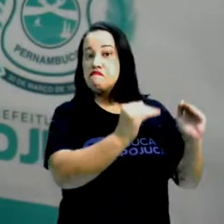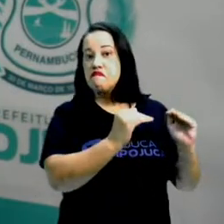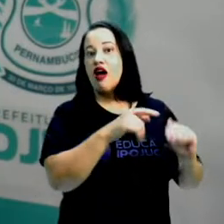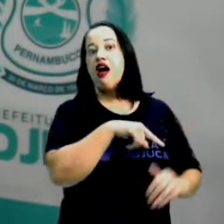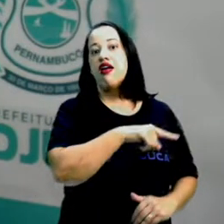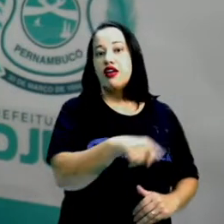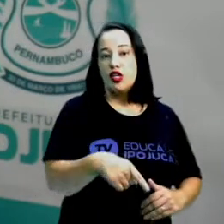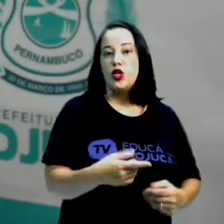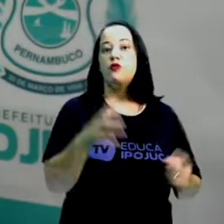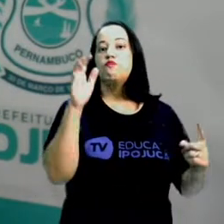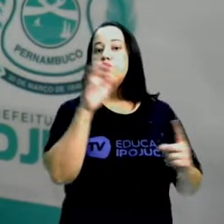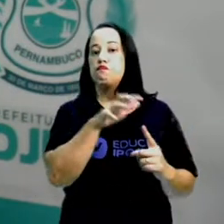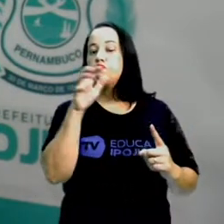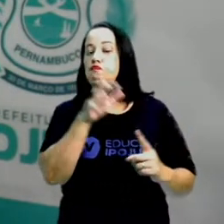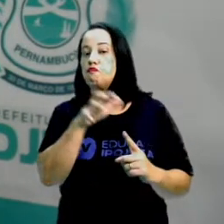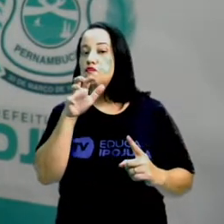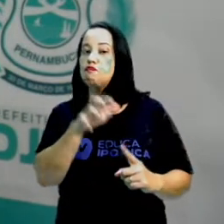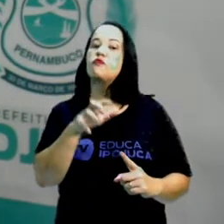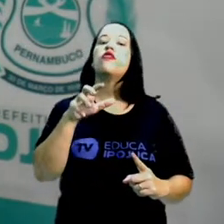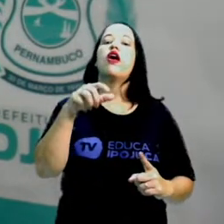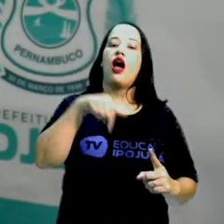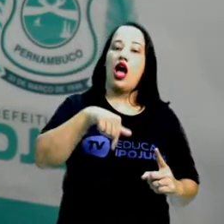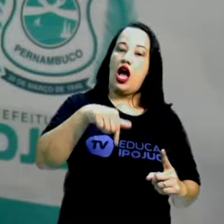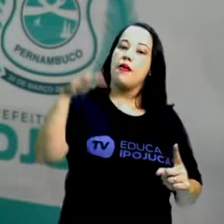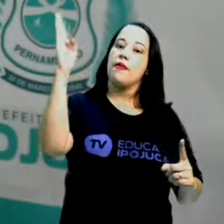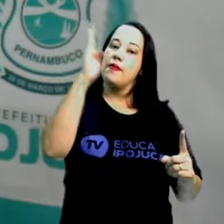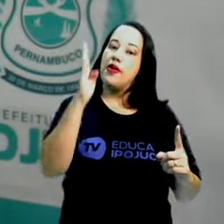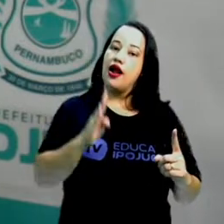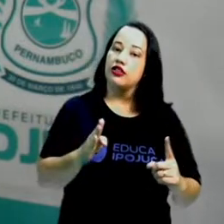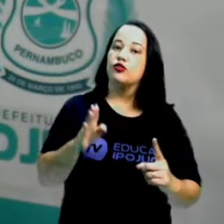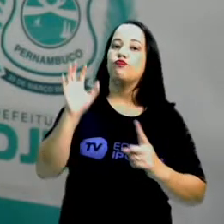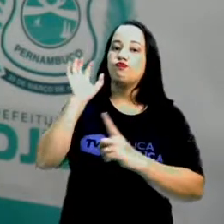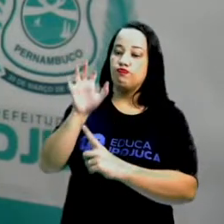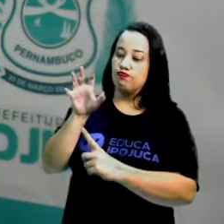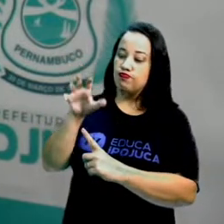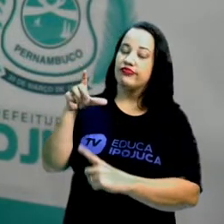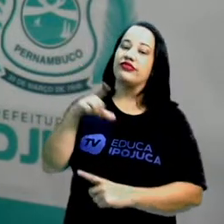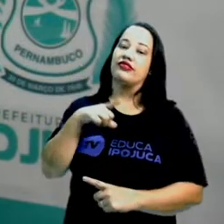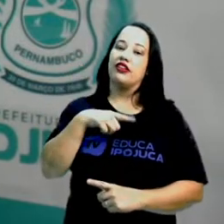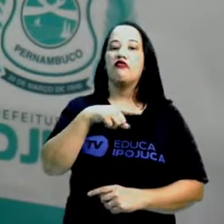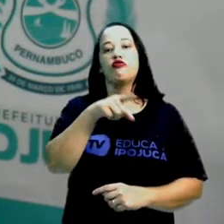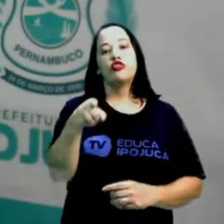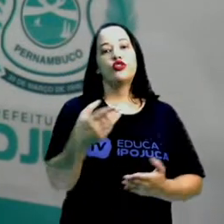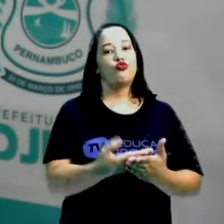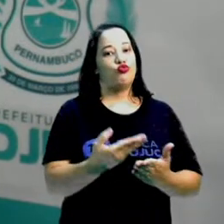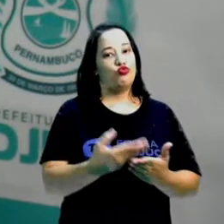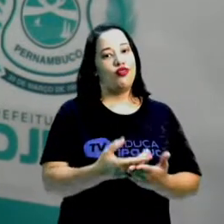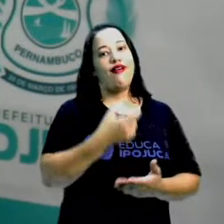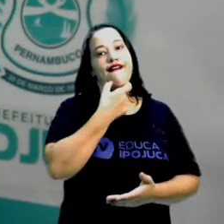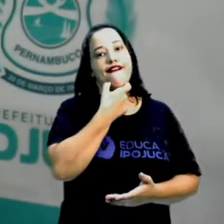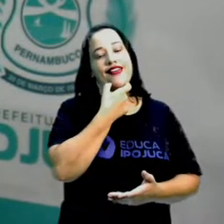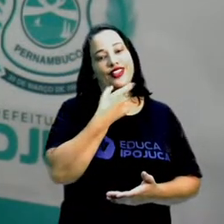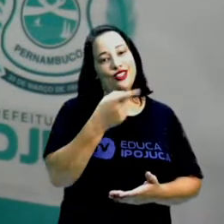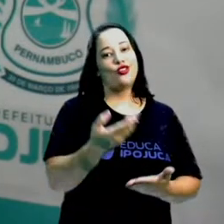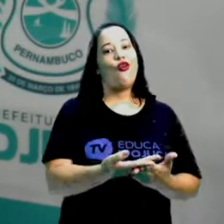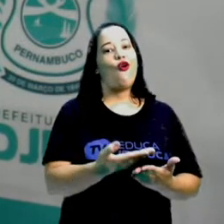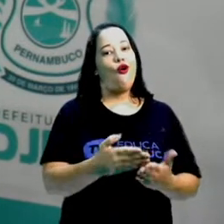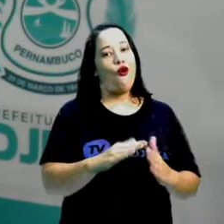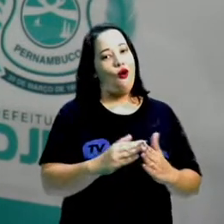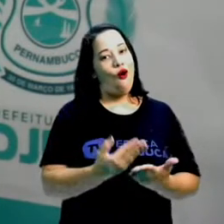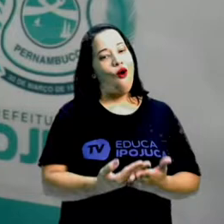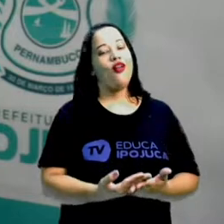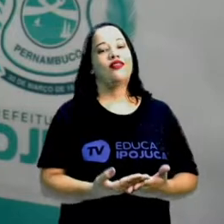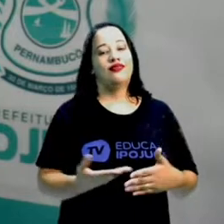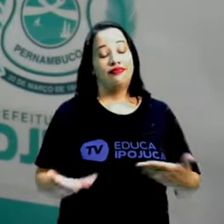tem muita influência no Brasil. Não é à toa que vocês estudam inglês na escola, tá certo? Por isso,